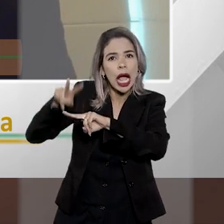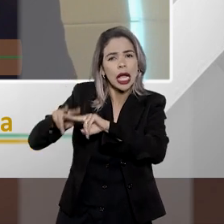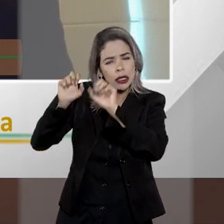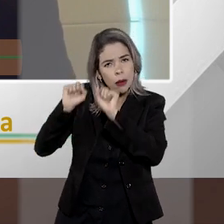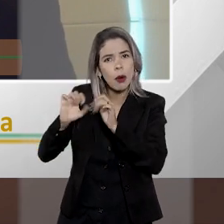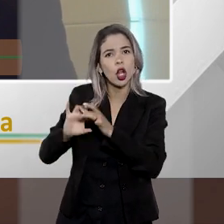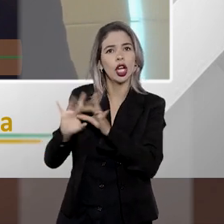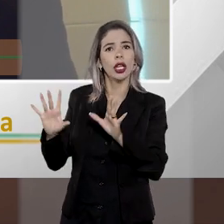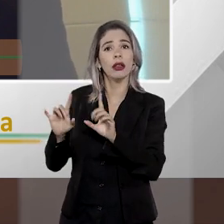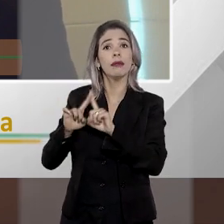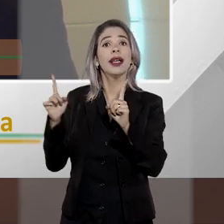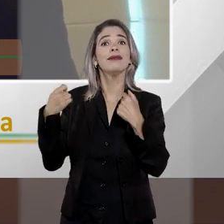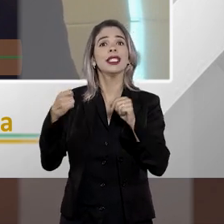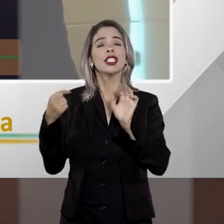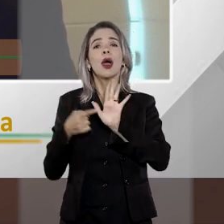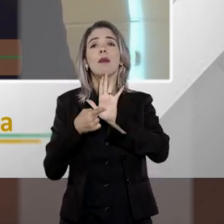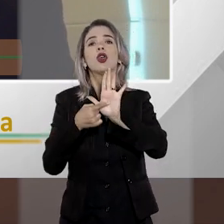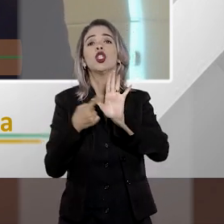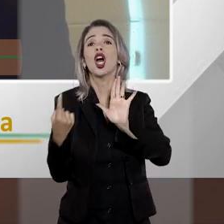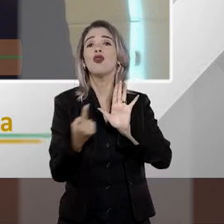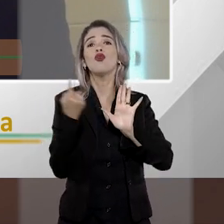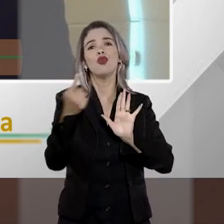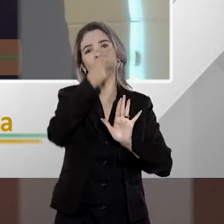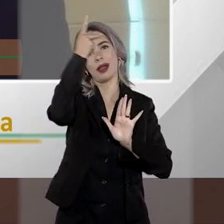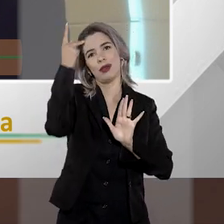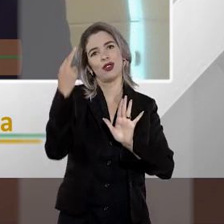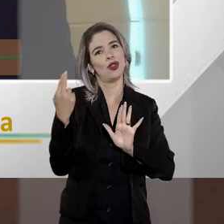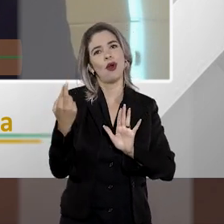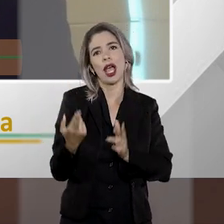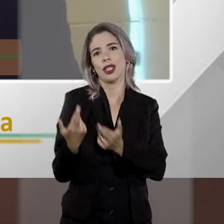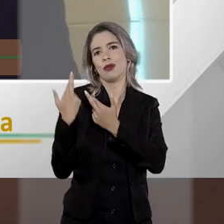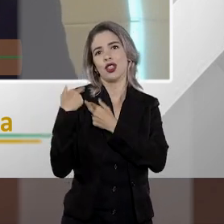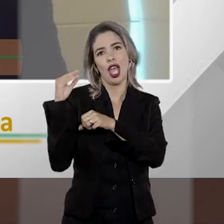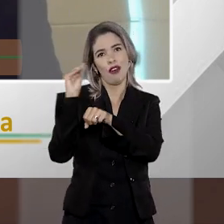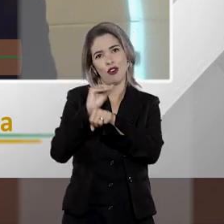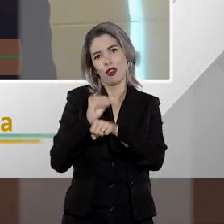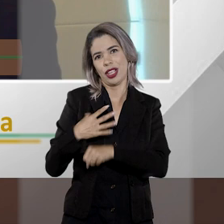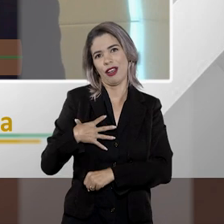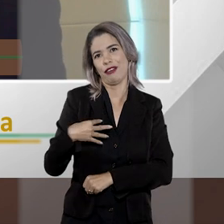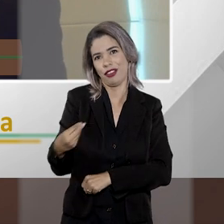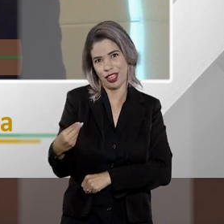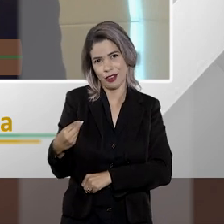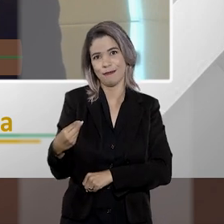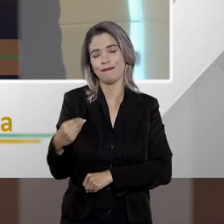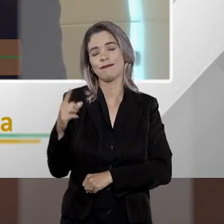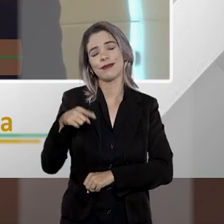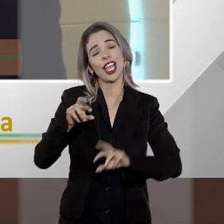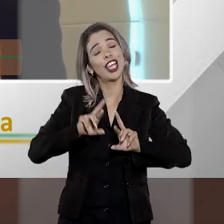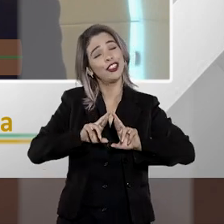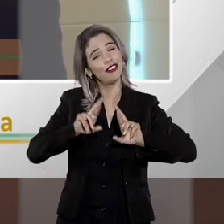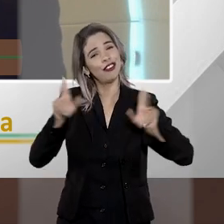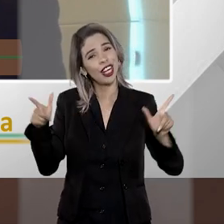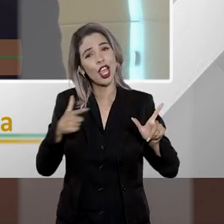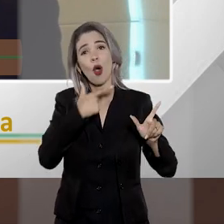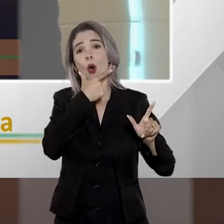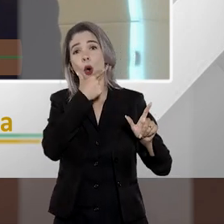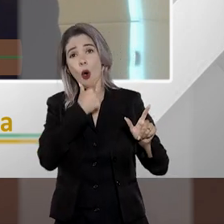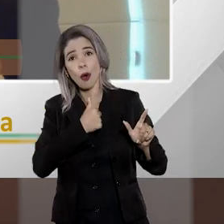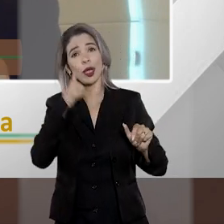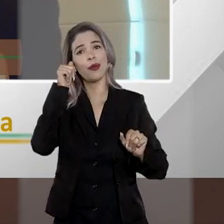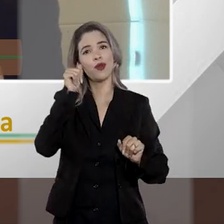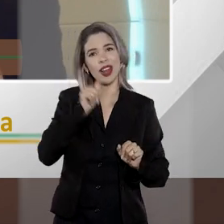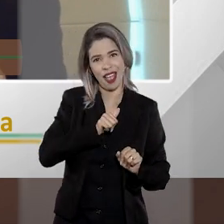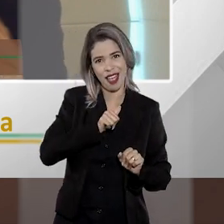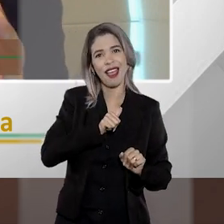prisão preventiva. Ele vai ter que demonstrar que é o único responsável pelos cuidados. Então veja que há uma diferença latente aqui